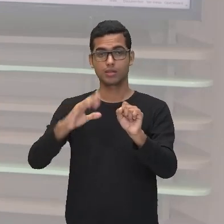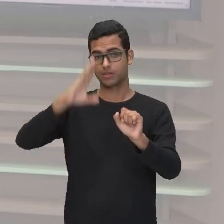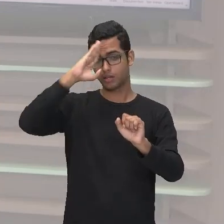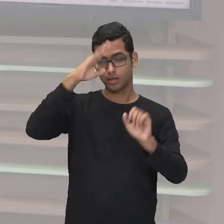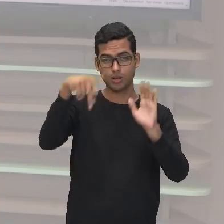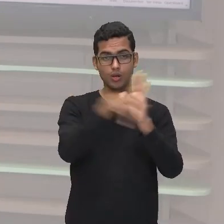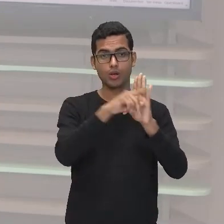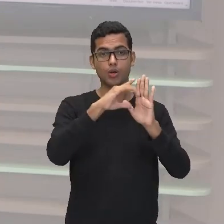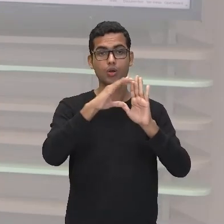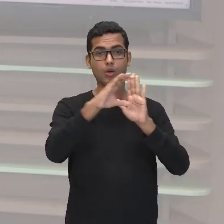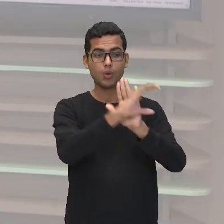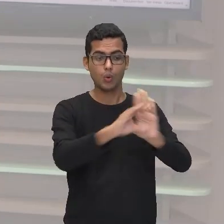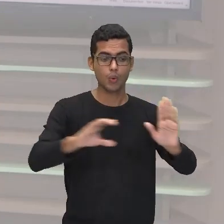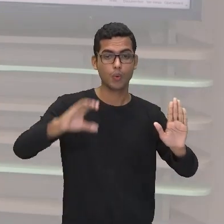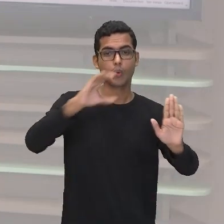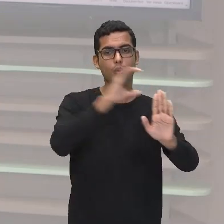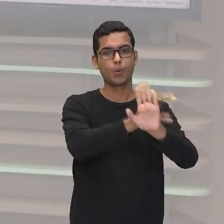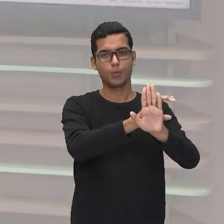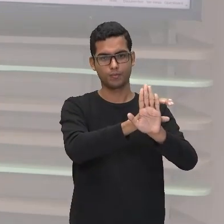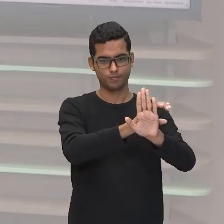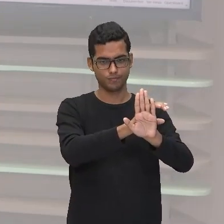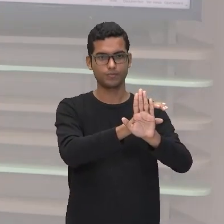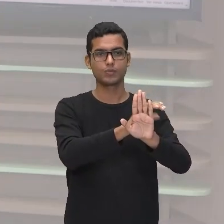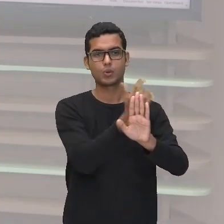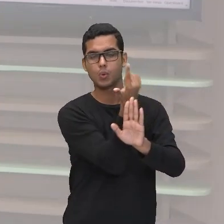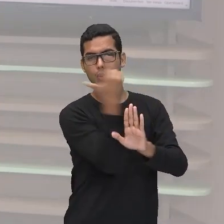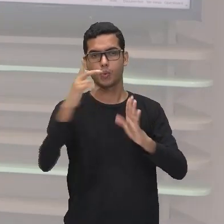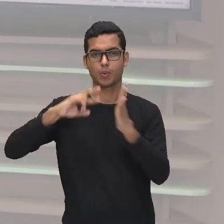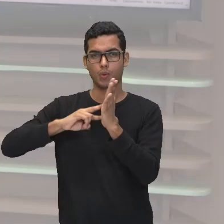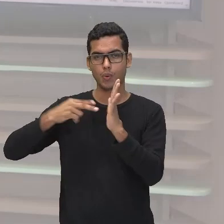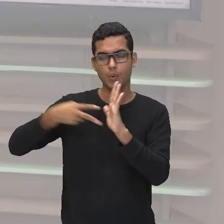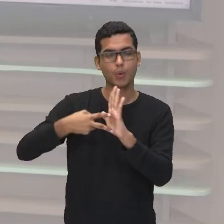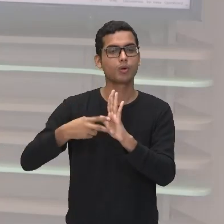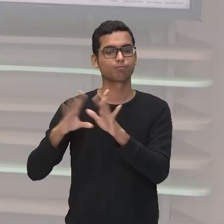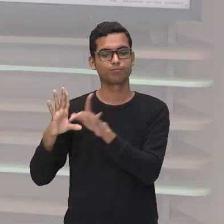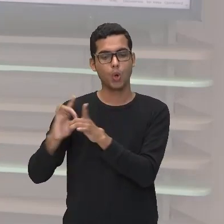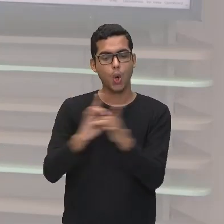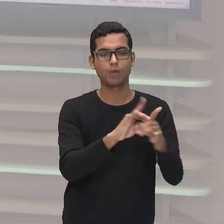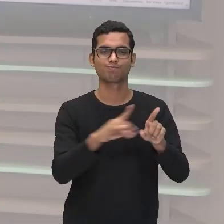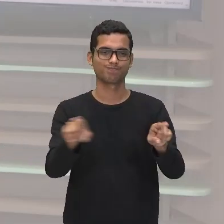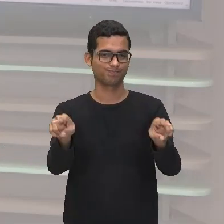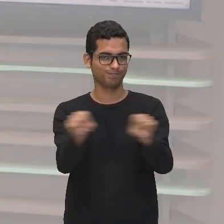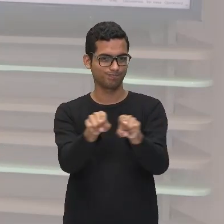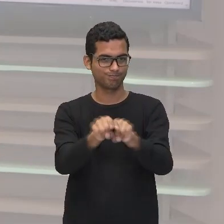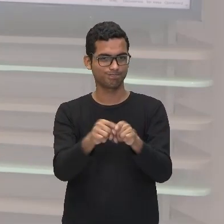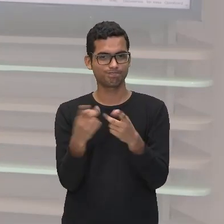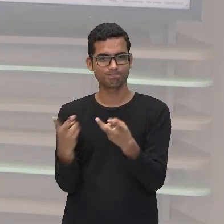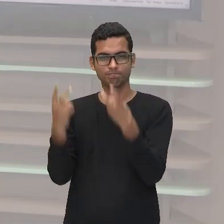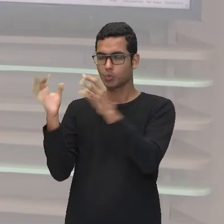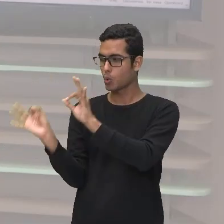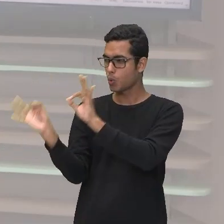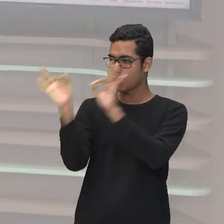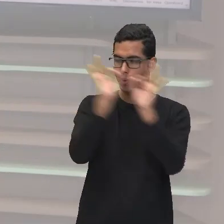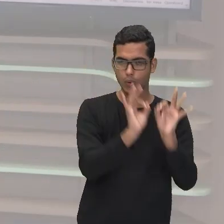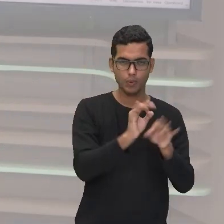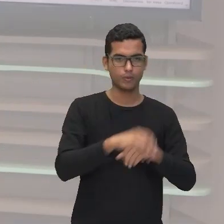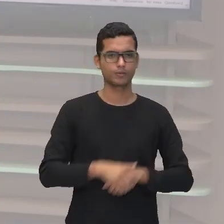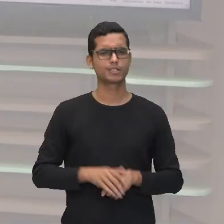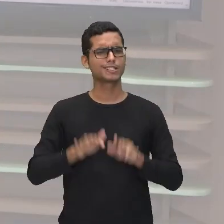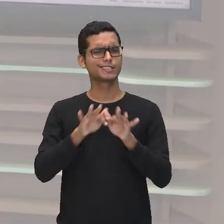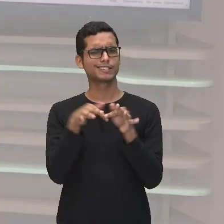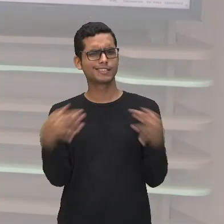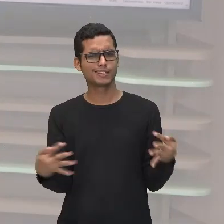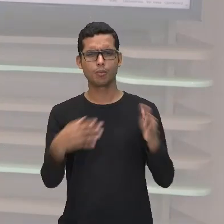com outras conotações, com outros sentidos. Então, você observa que numa